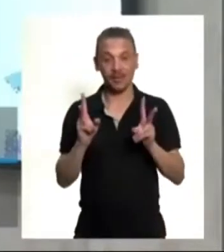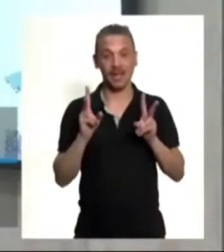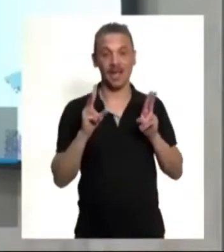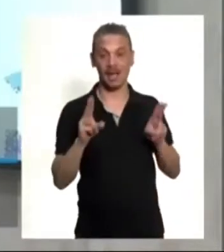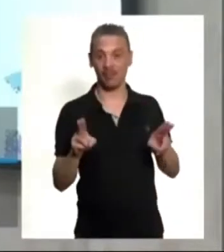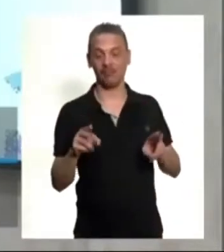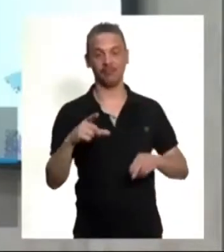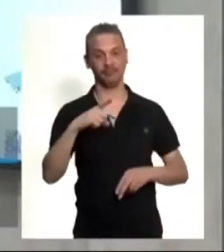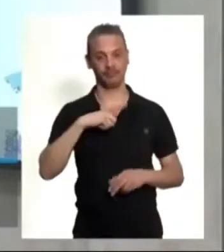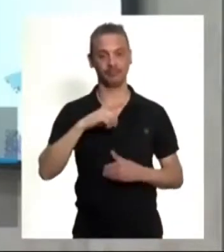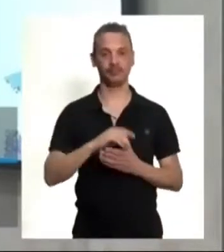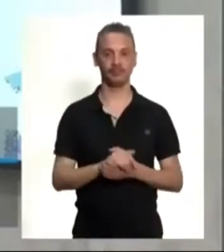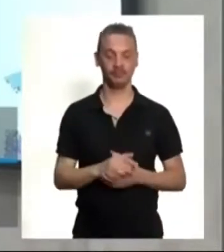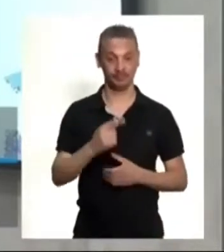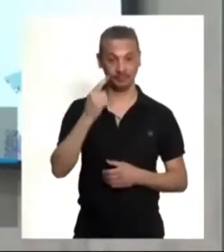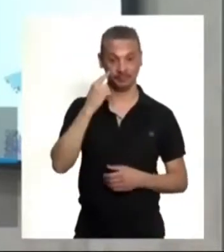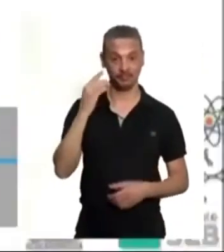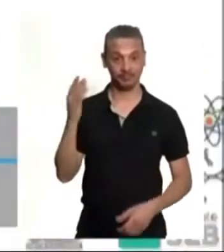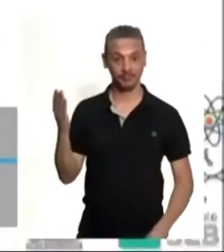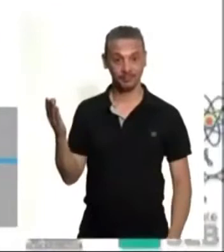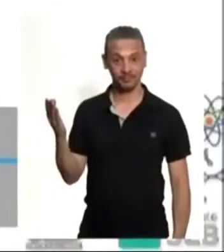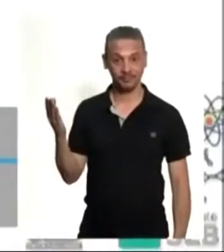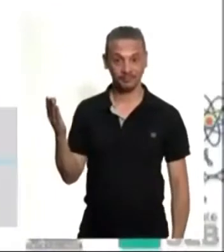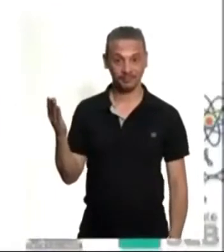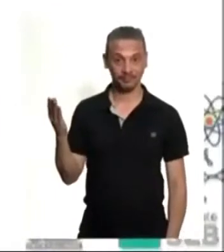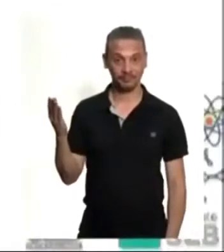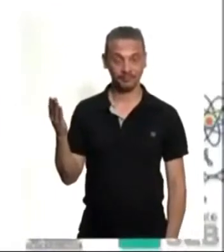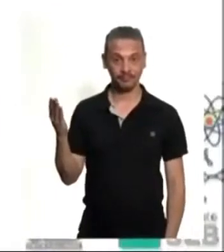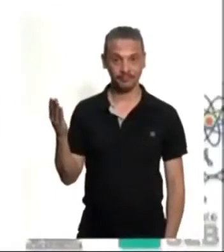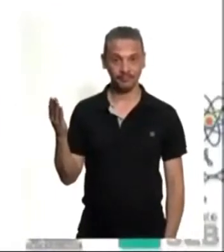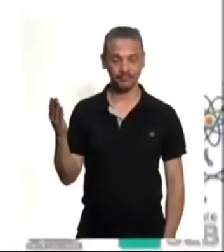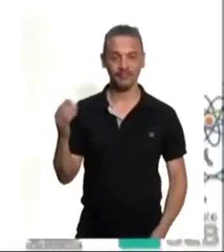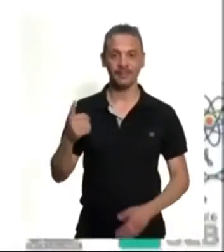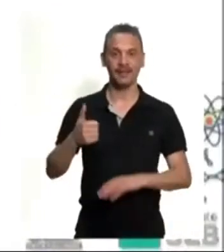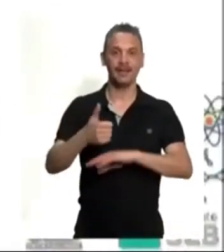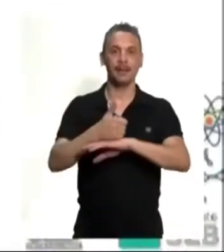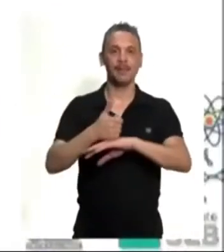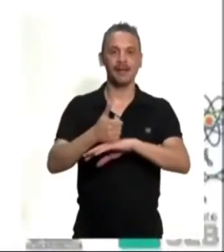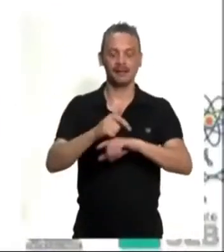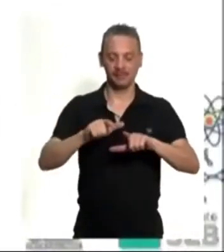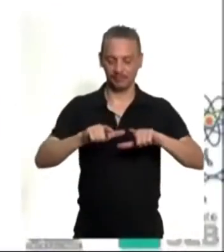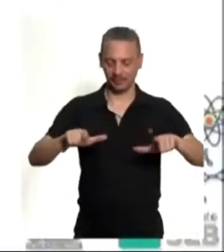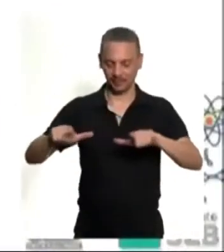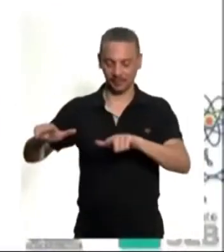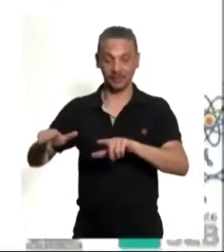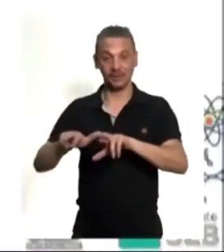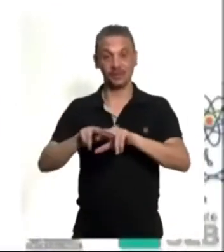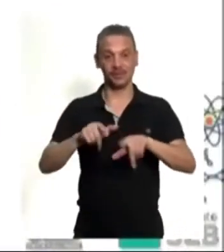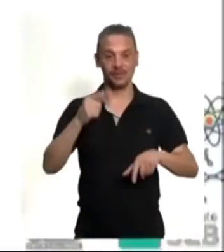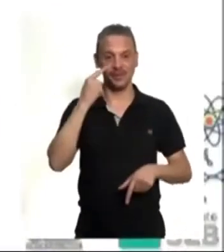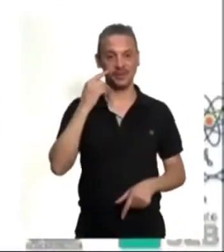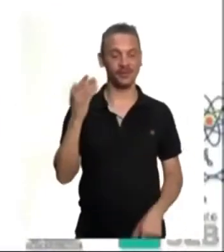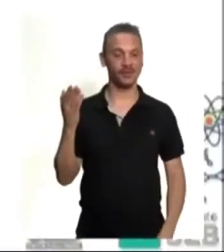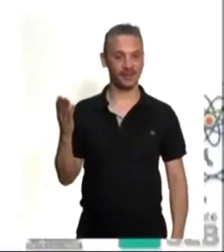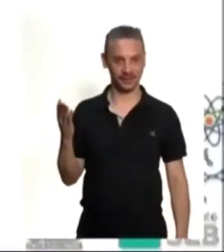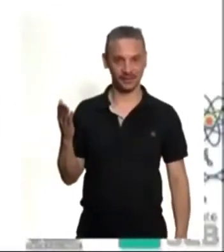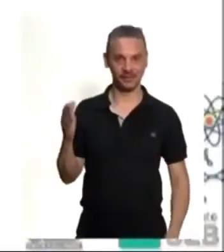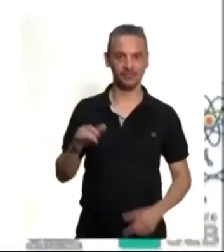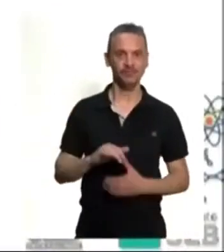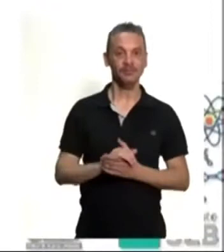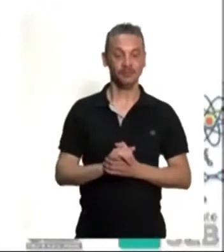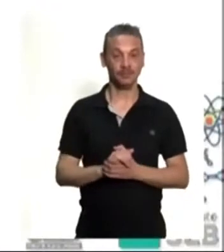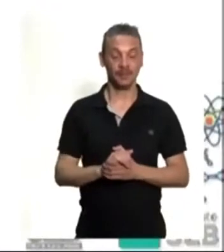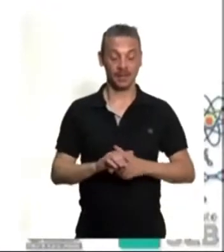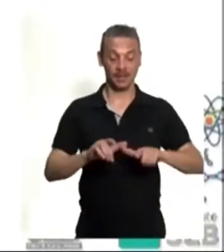planos paralelos. Quando eu falo bases poligonais idênticas, vejam várias caixas que o Fredão destacou para você. Várias caixas. E todas